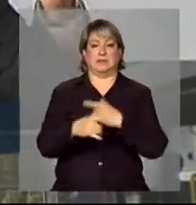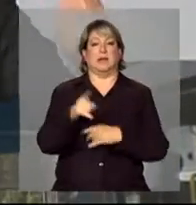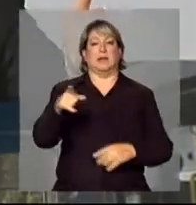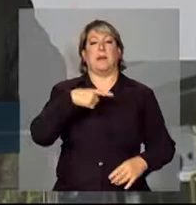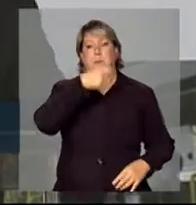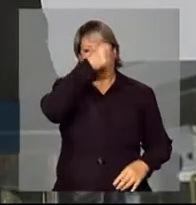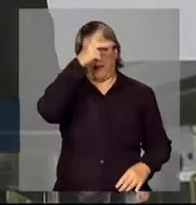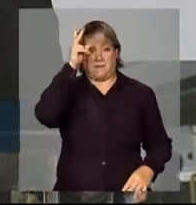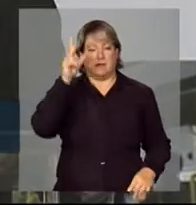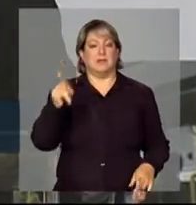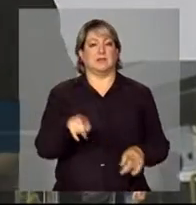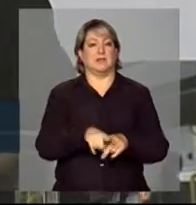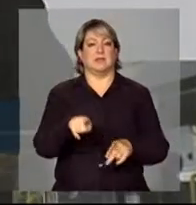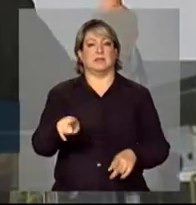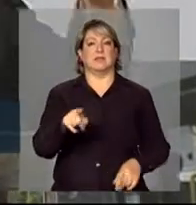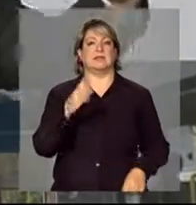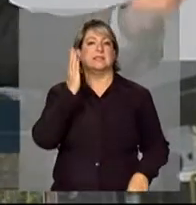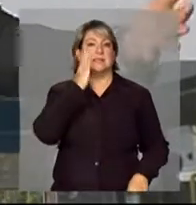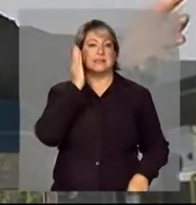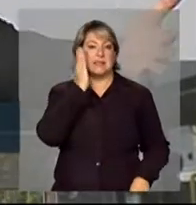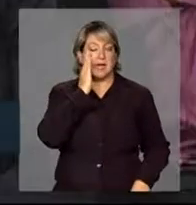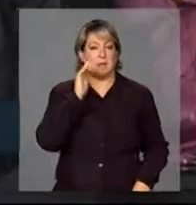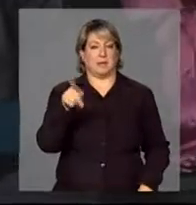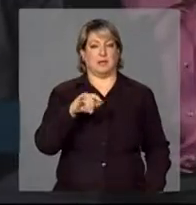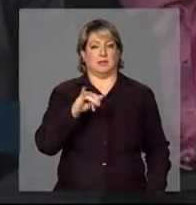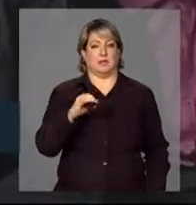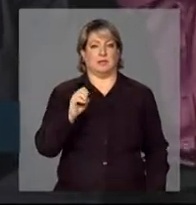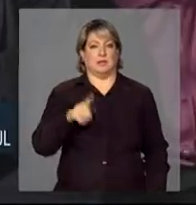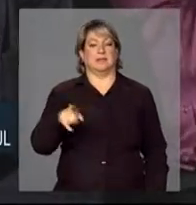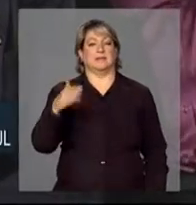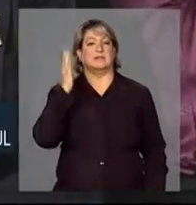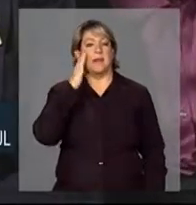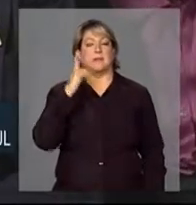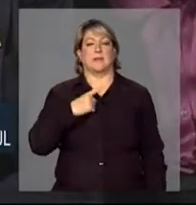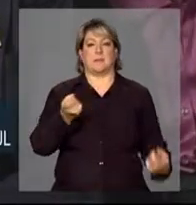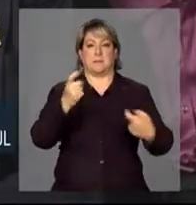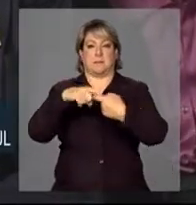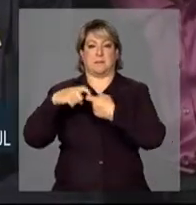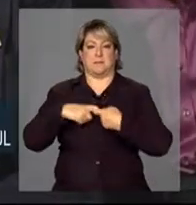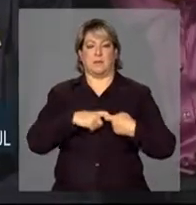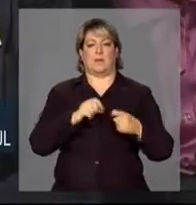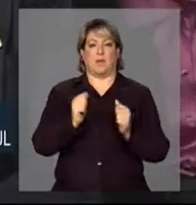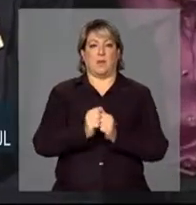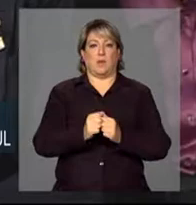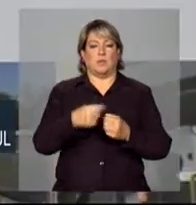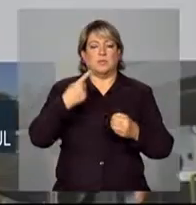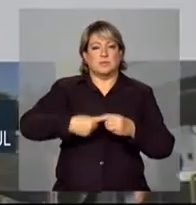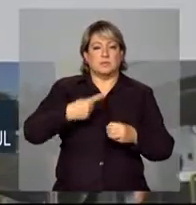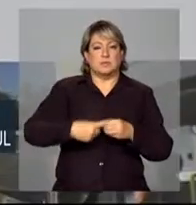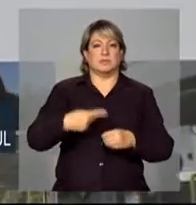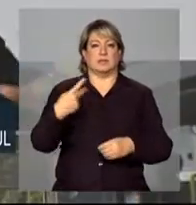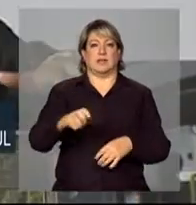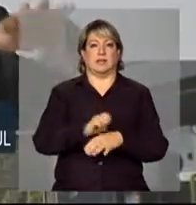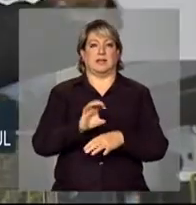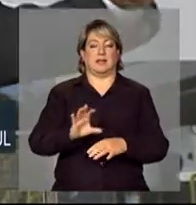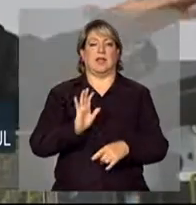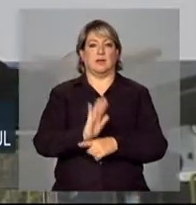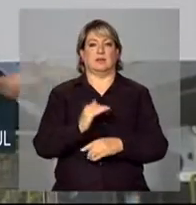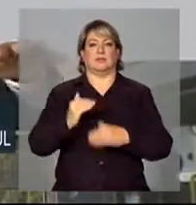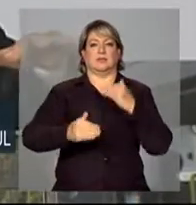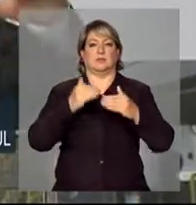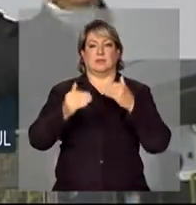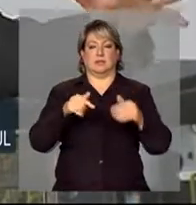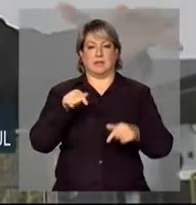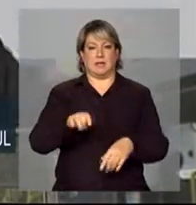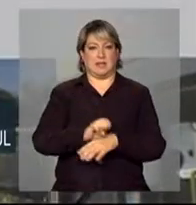da importância da gente ter parcerias com os municípios do interior do estado para desenvolver o estado e o país